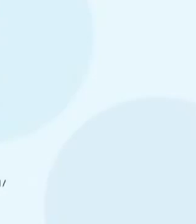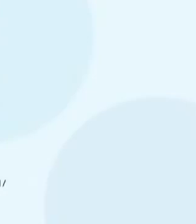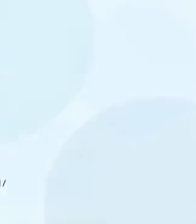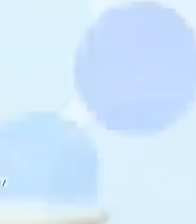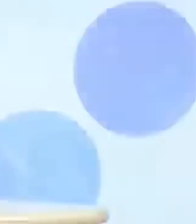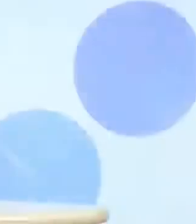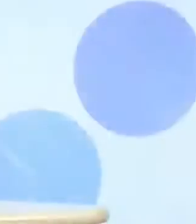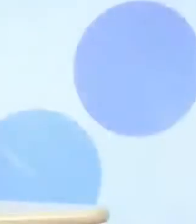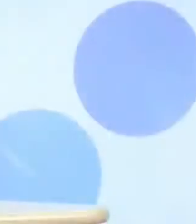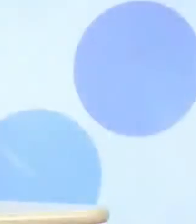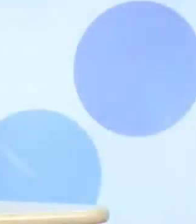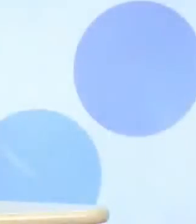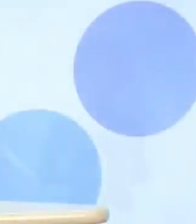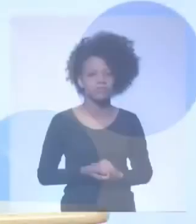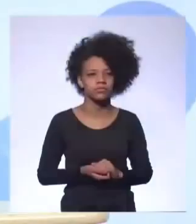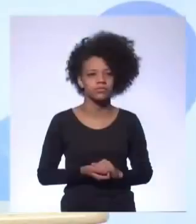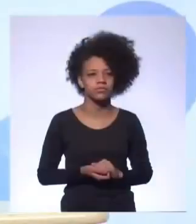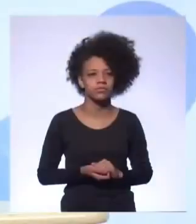Você fala.